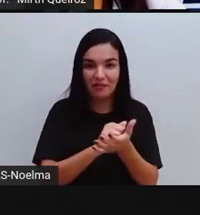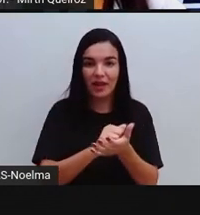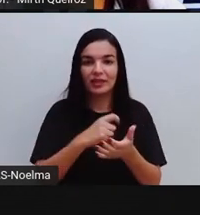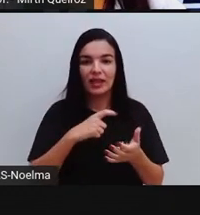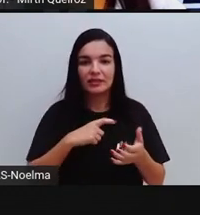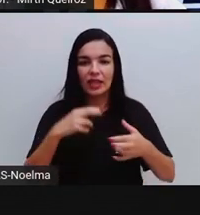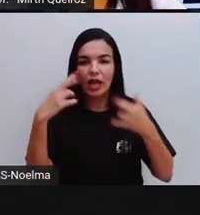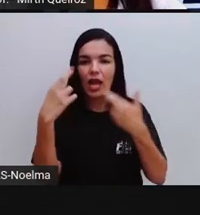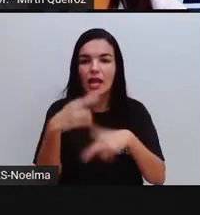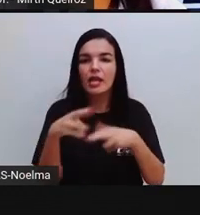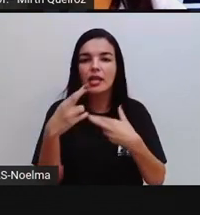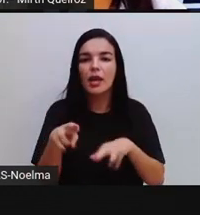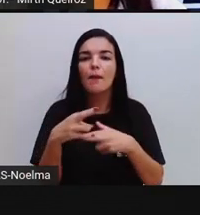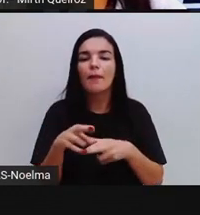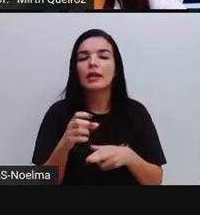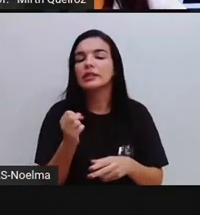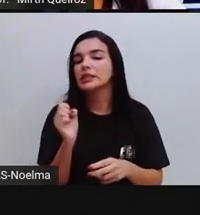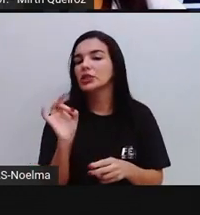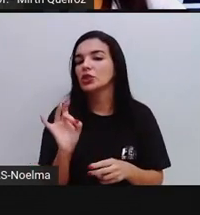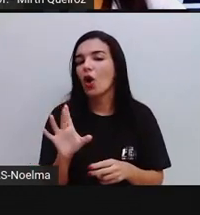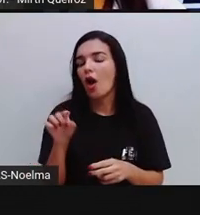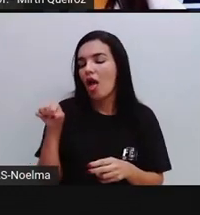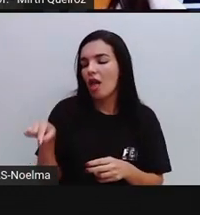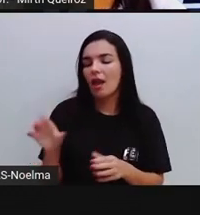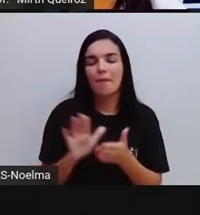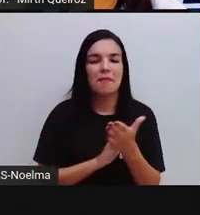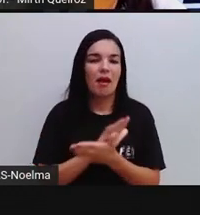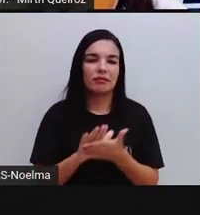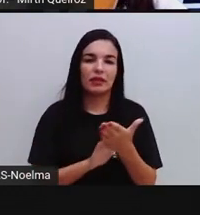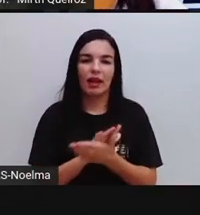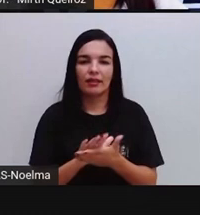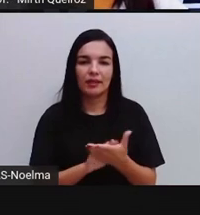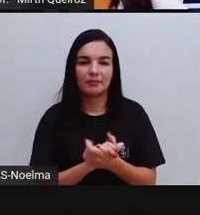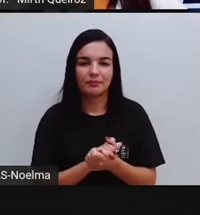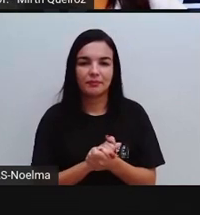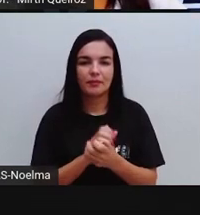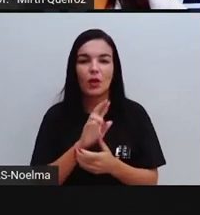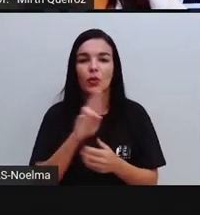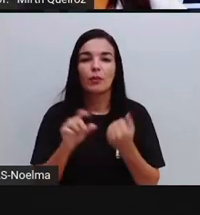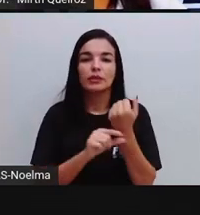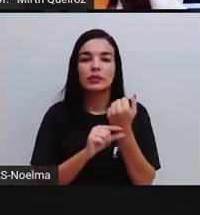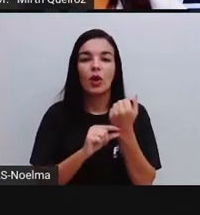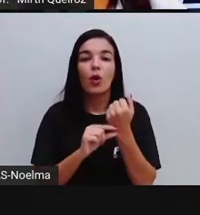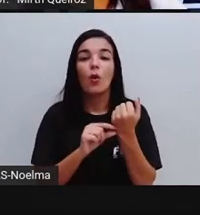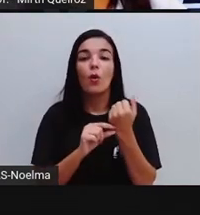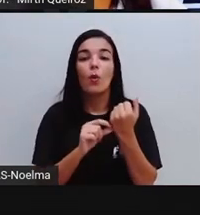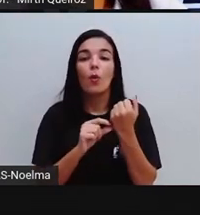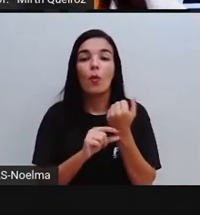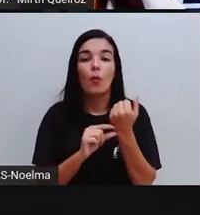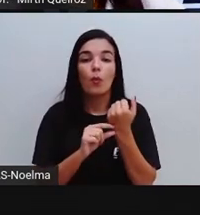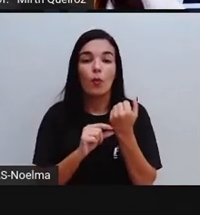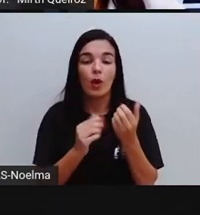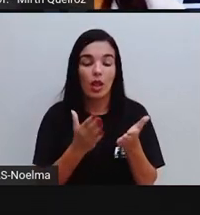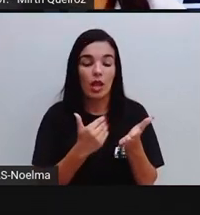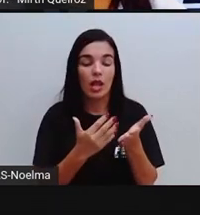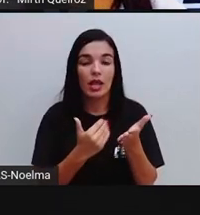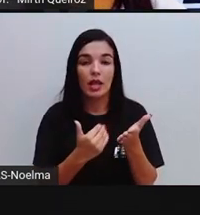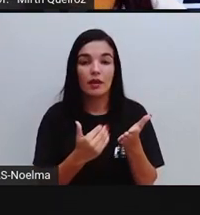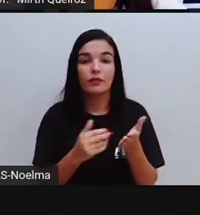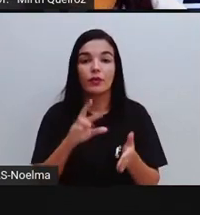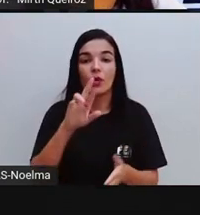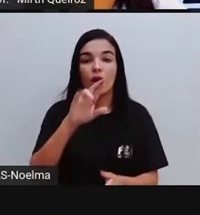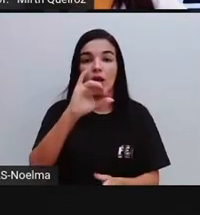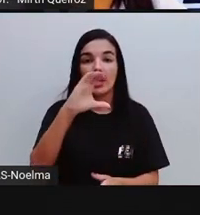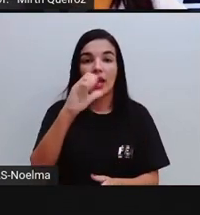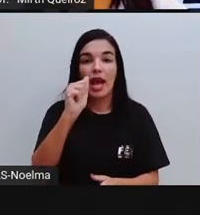aqui são as rimas, exceto elas, mais nada. Que foi retirado esse trecho aí do livro dele, né,